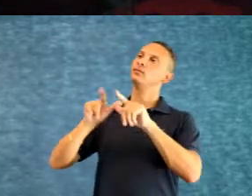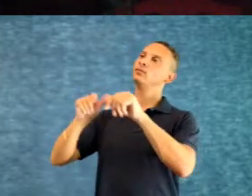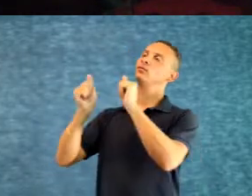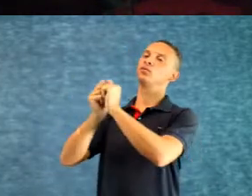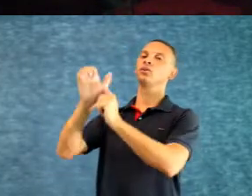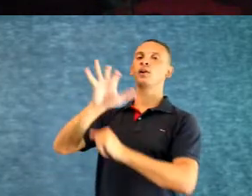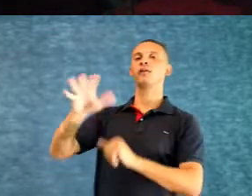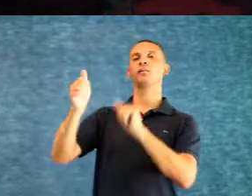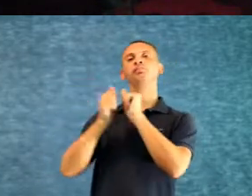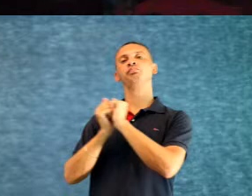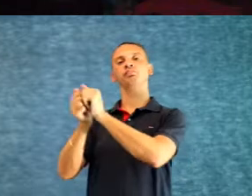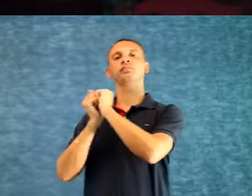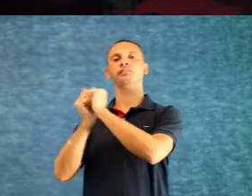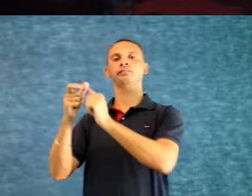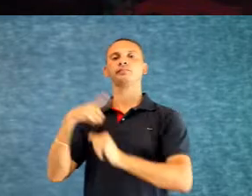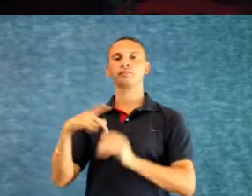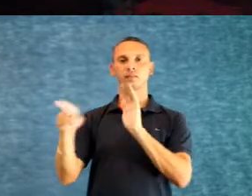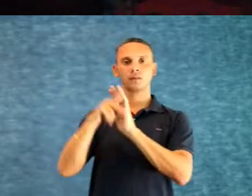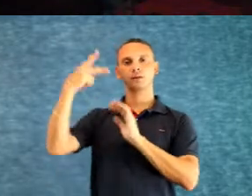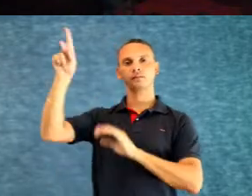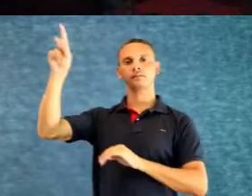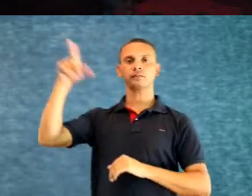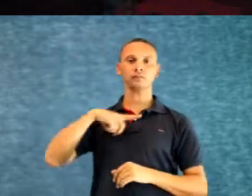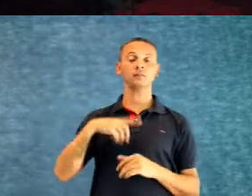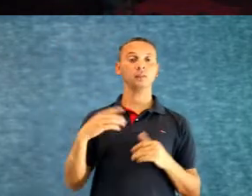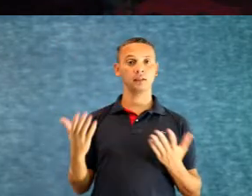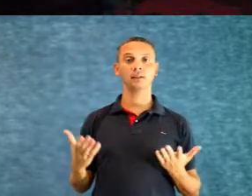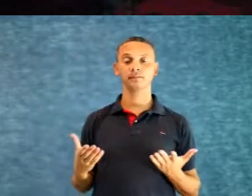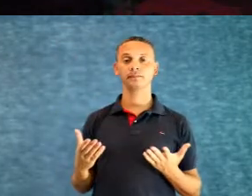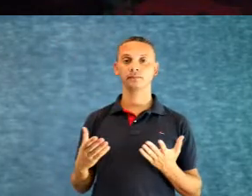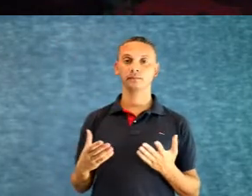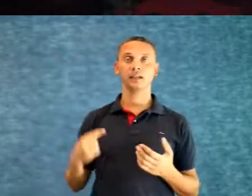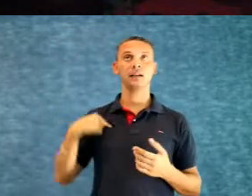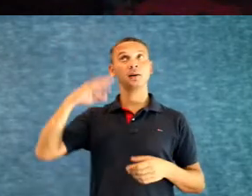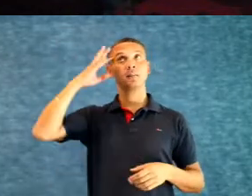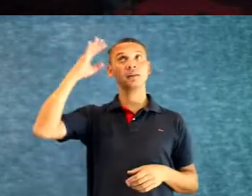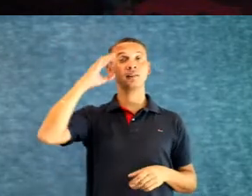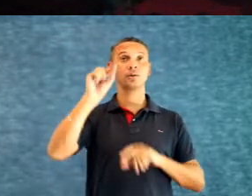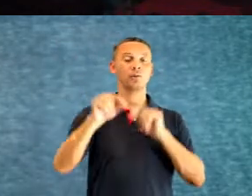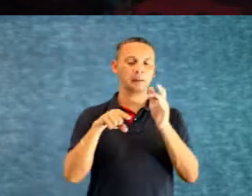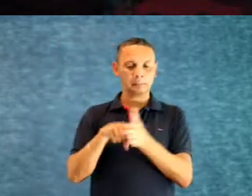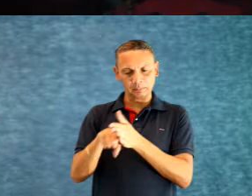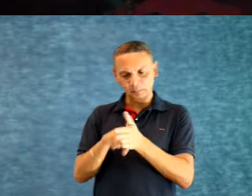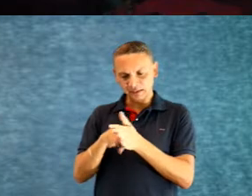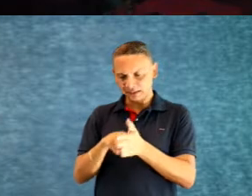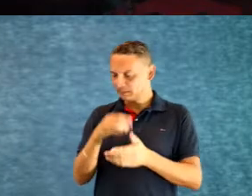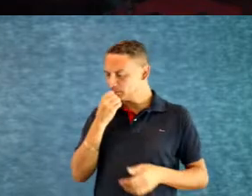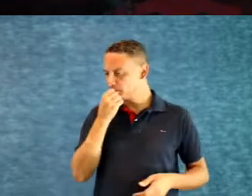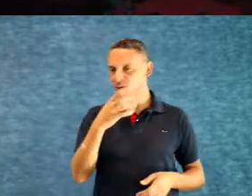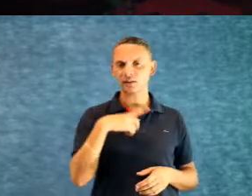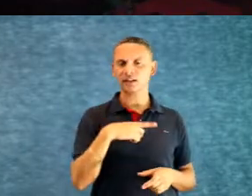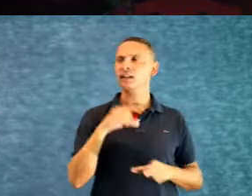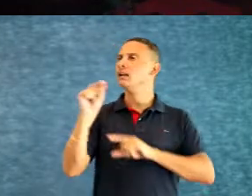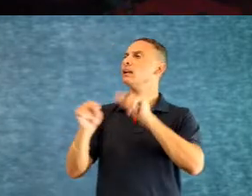escritora também? O que eu sei é que ela se casou com um alemão, Gade. Então, o nome dela, ela assinou durante um tempo